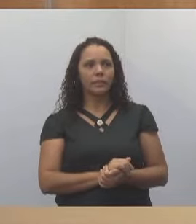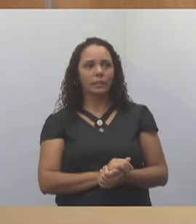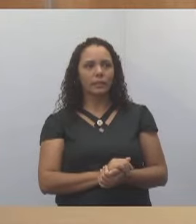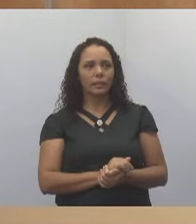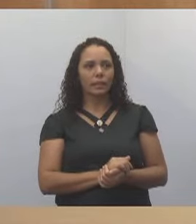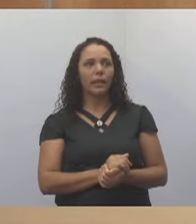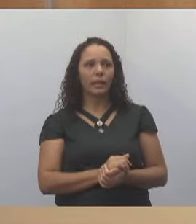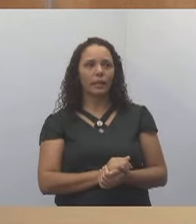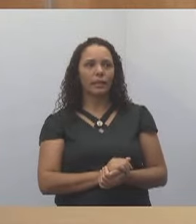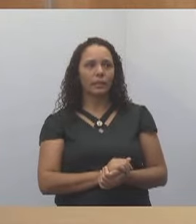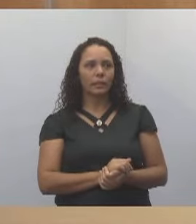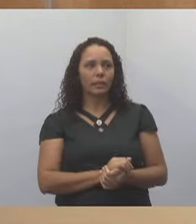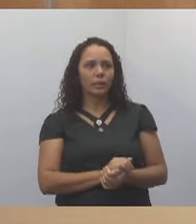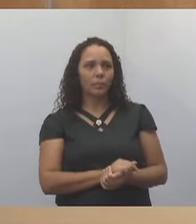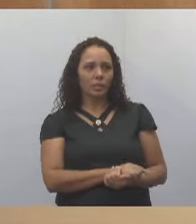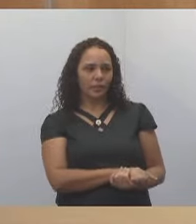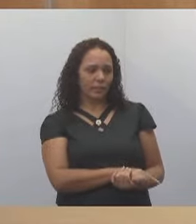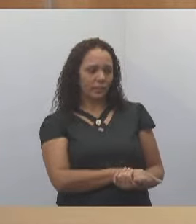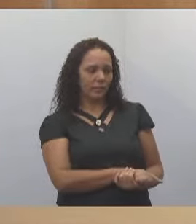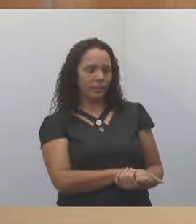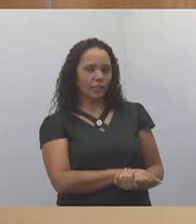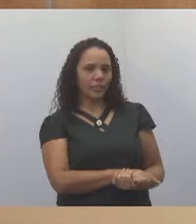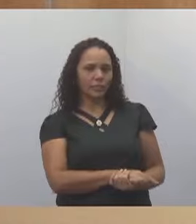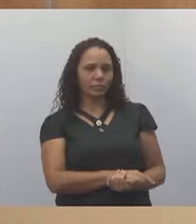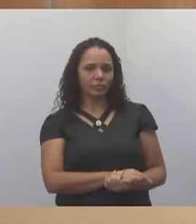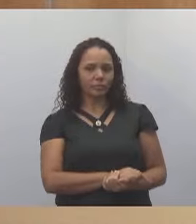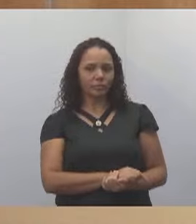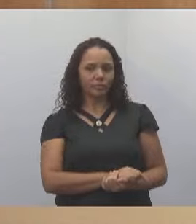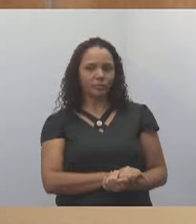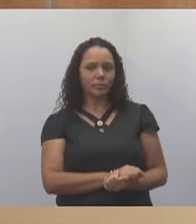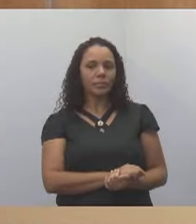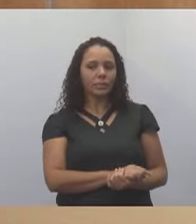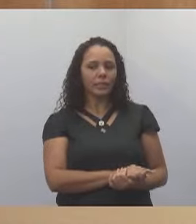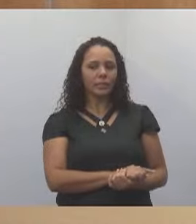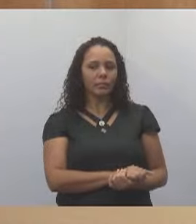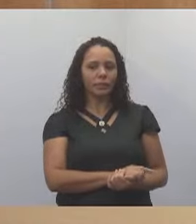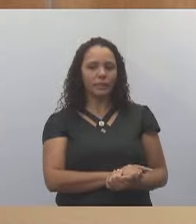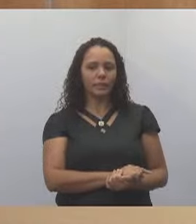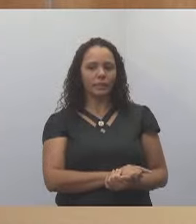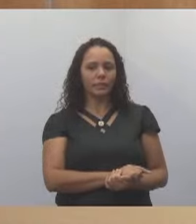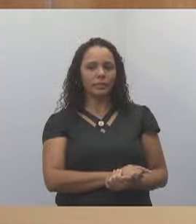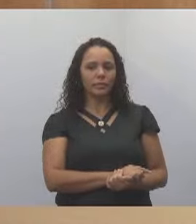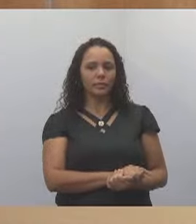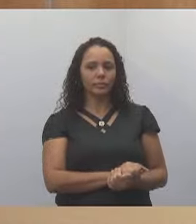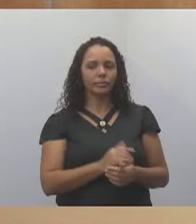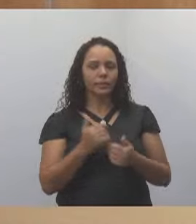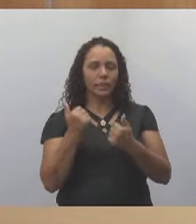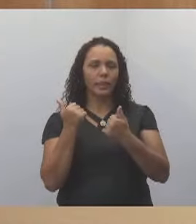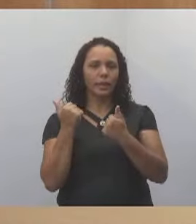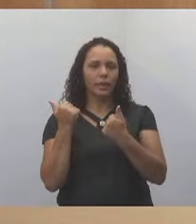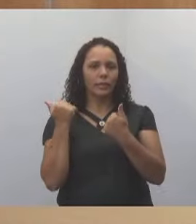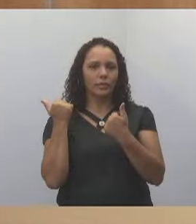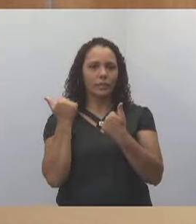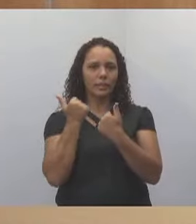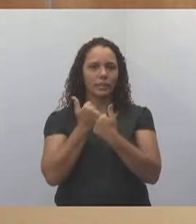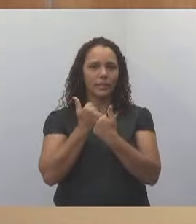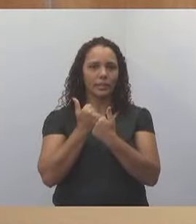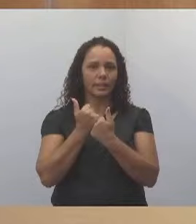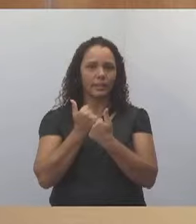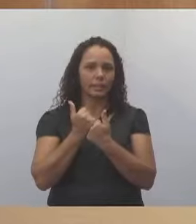da emissão de ruídos decorrentes de escapamentos de motocicletas e veículos